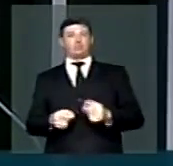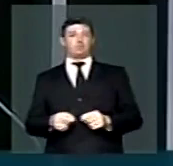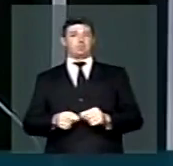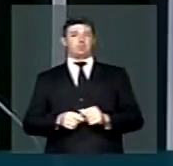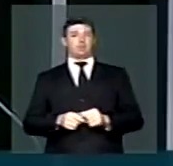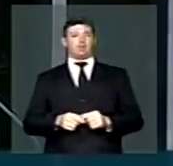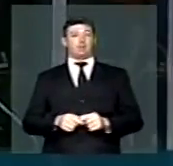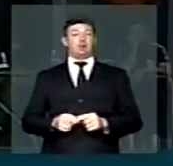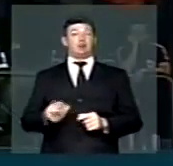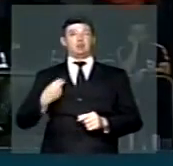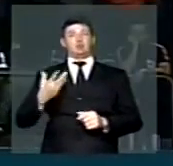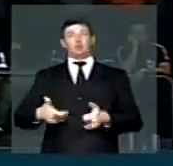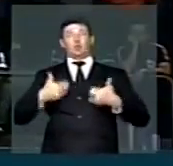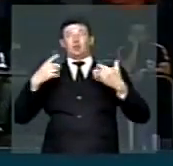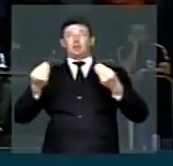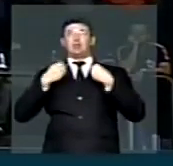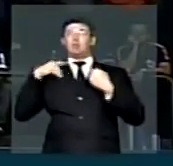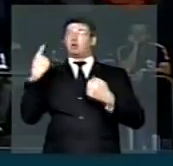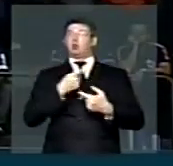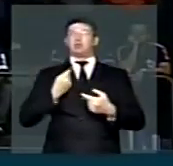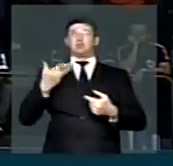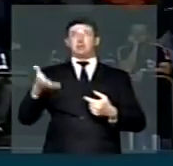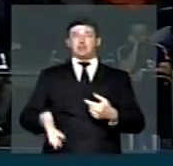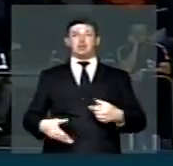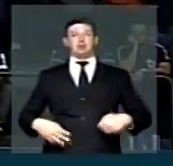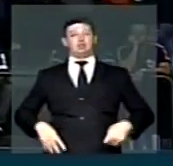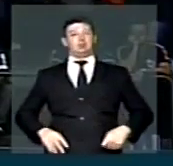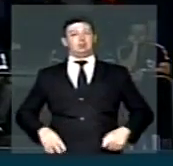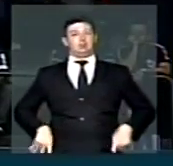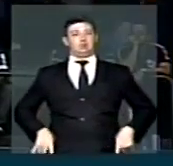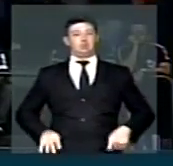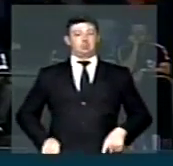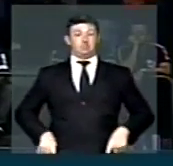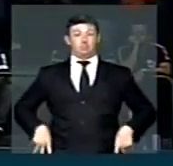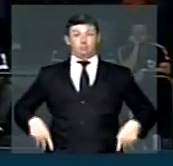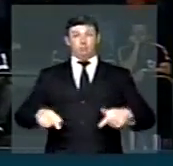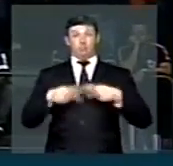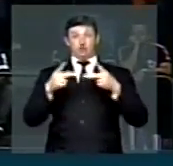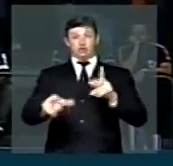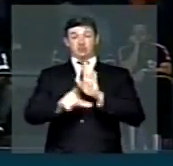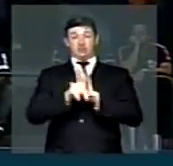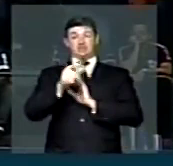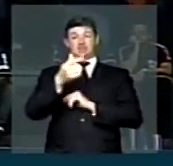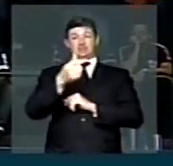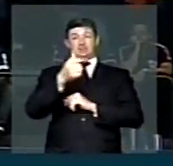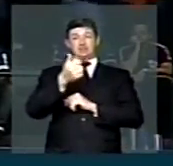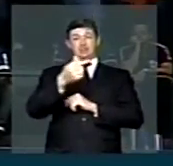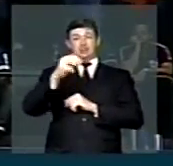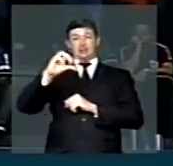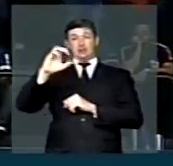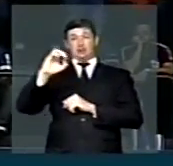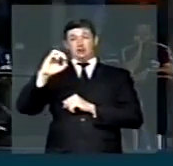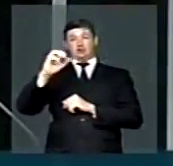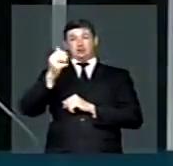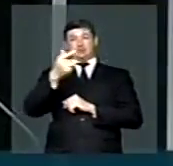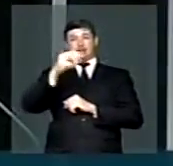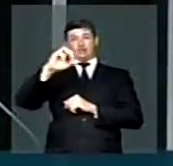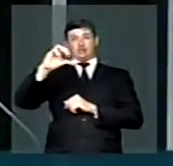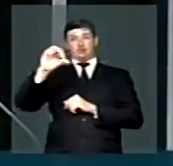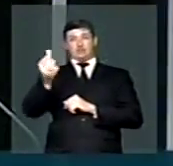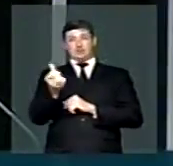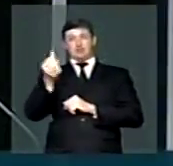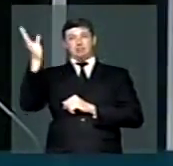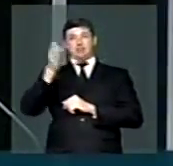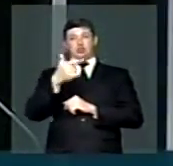aqui nessa sessão da Câmara dos Deputados. O projeto de lei 7096 de 2014,